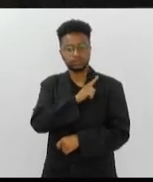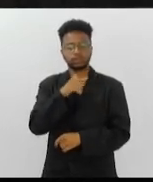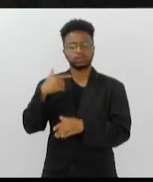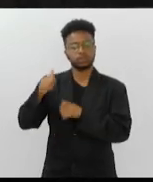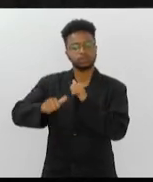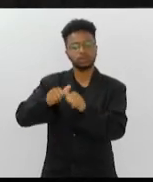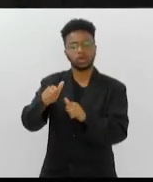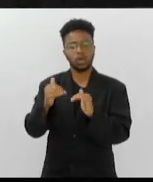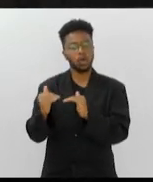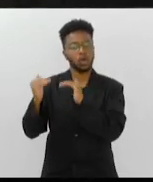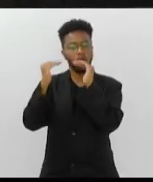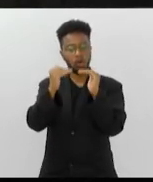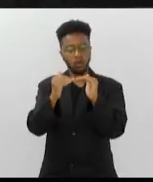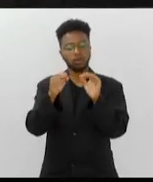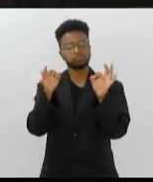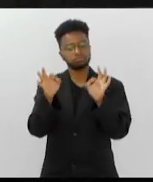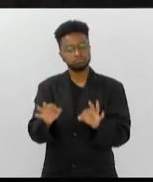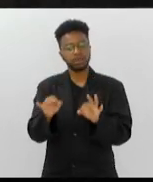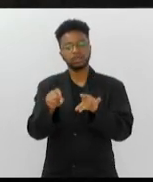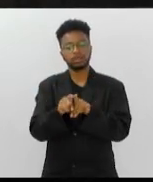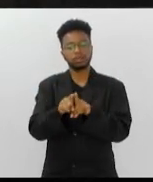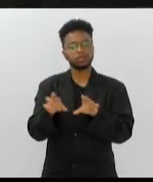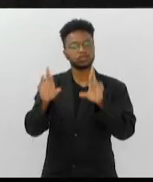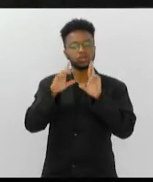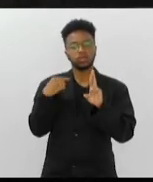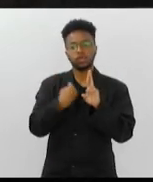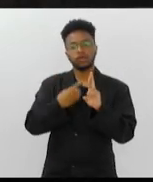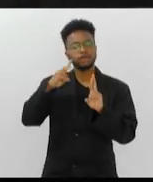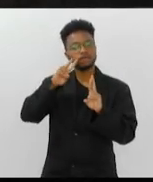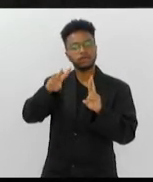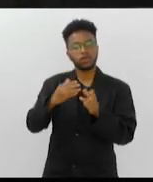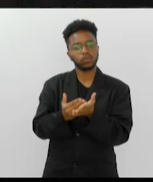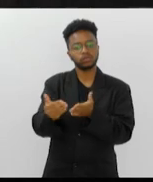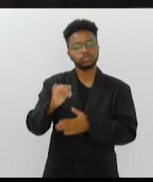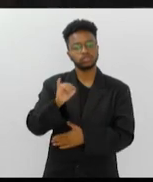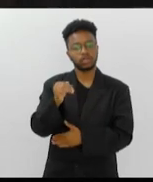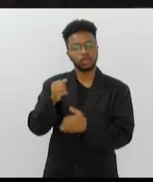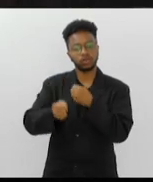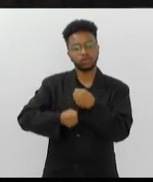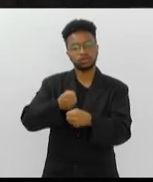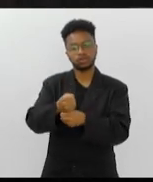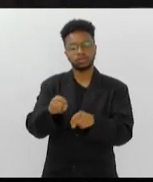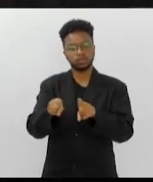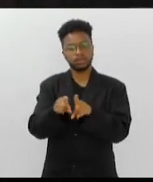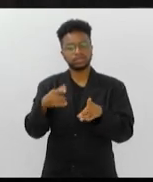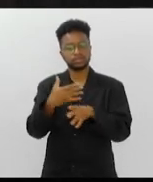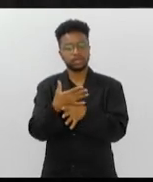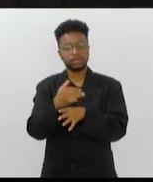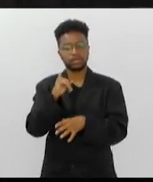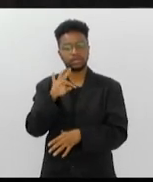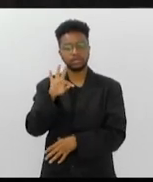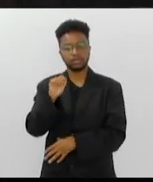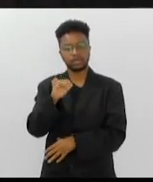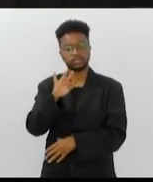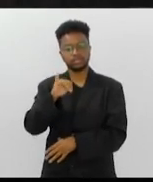com decência, e é o que a gente espera ver a partir de janeiro do próximo ano também em Itatiaia. No mais, é